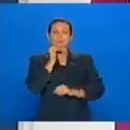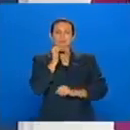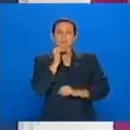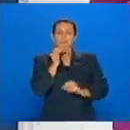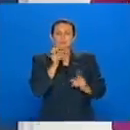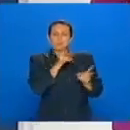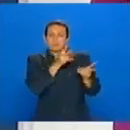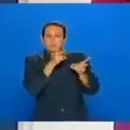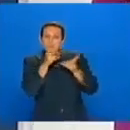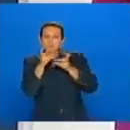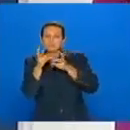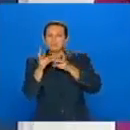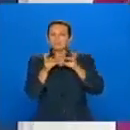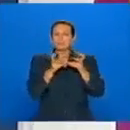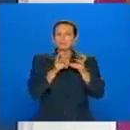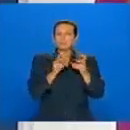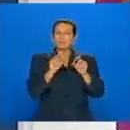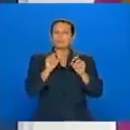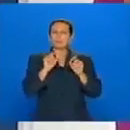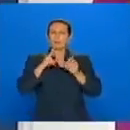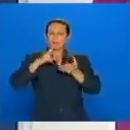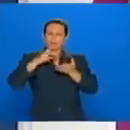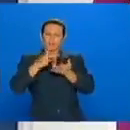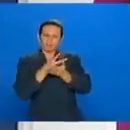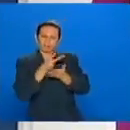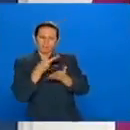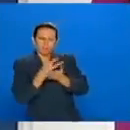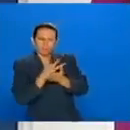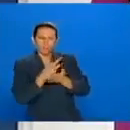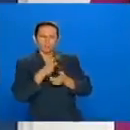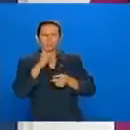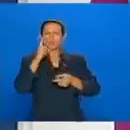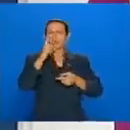perceber quais foram os erros, quais foram as